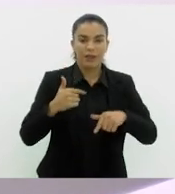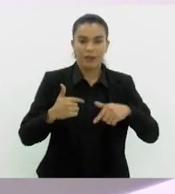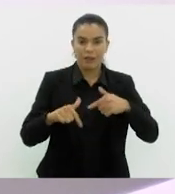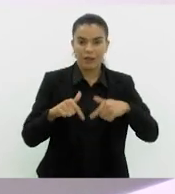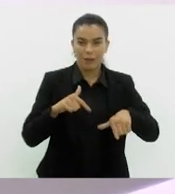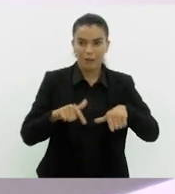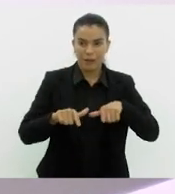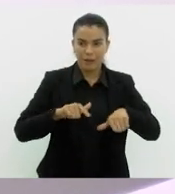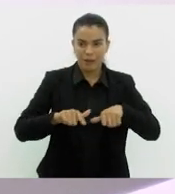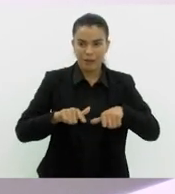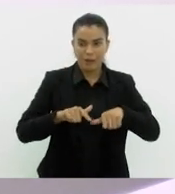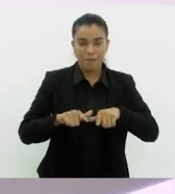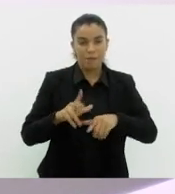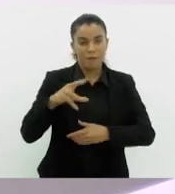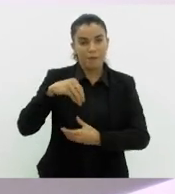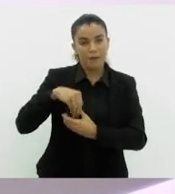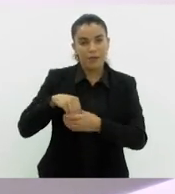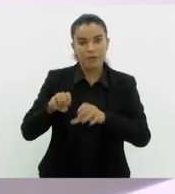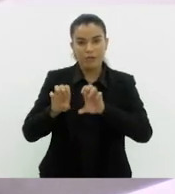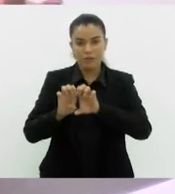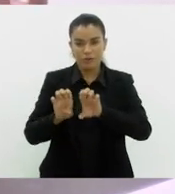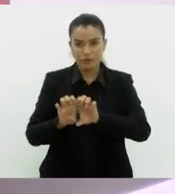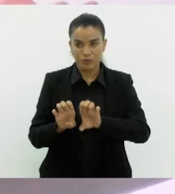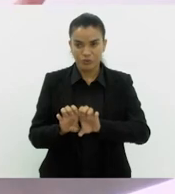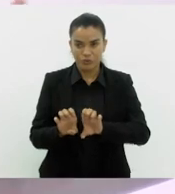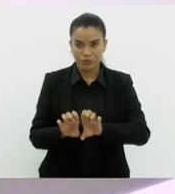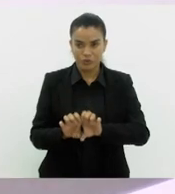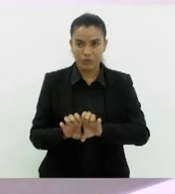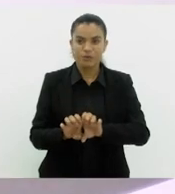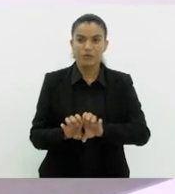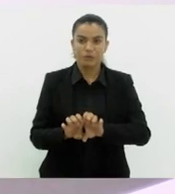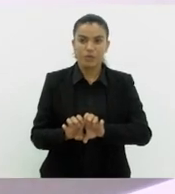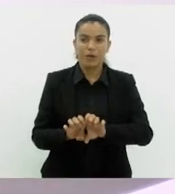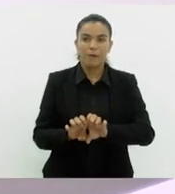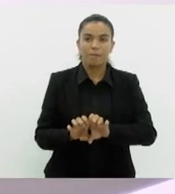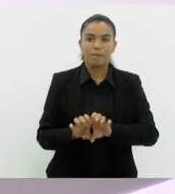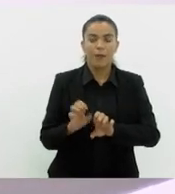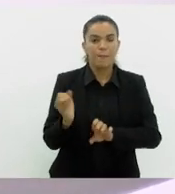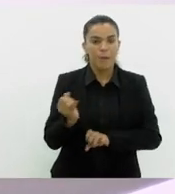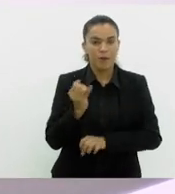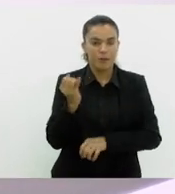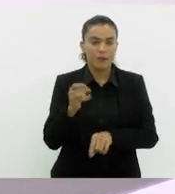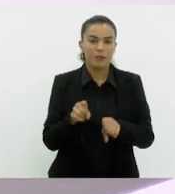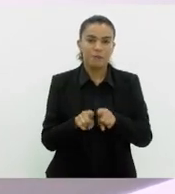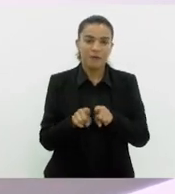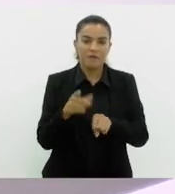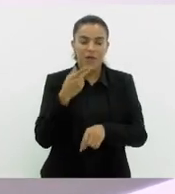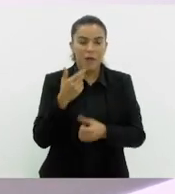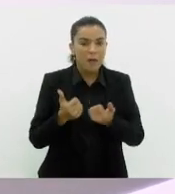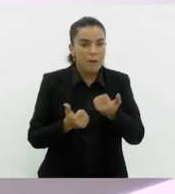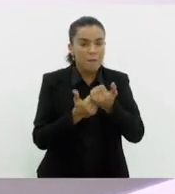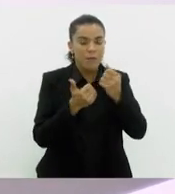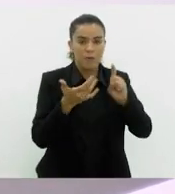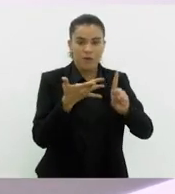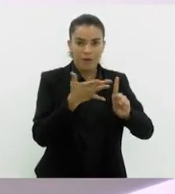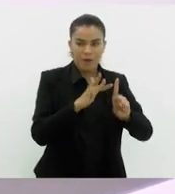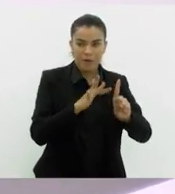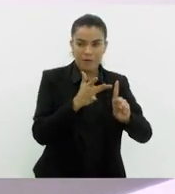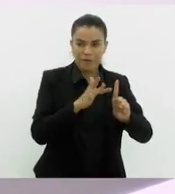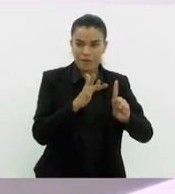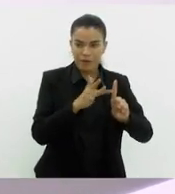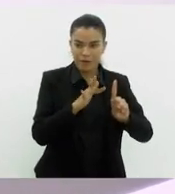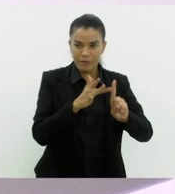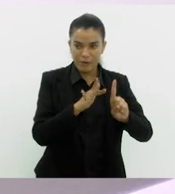Nessa estrutura também, a gente, só a título informativo, acho importante falar do núcleo de apoio às vítimas, também que